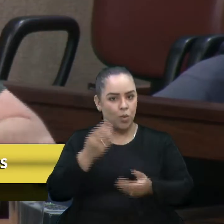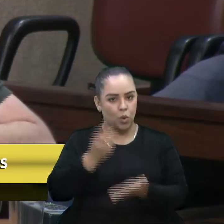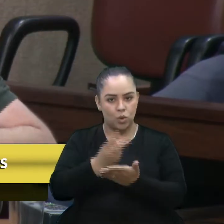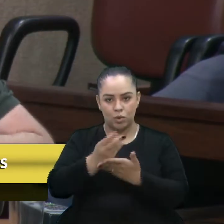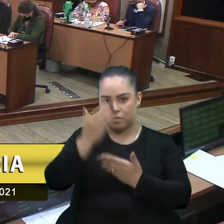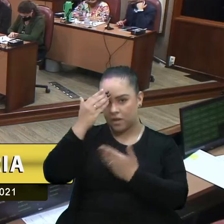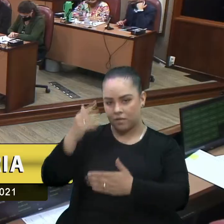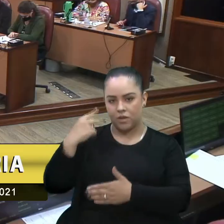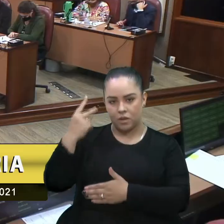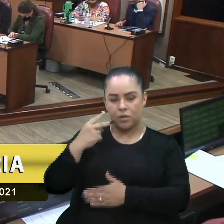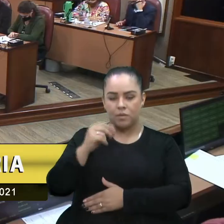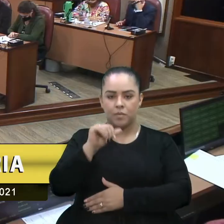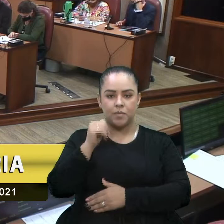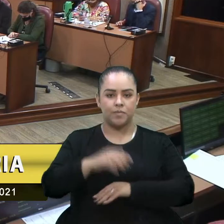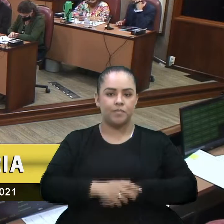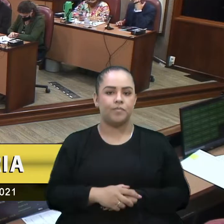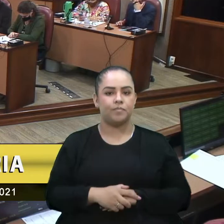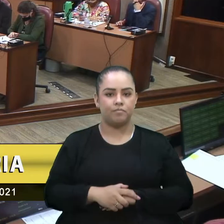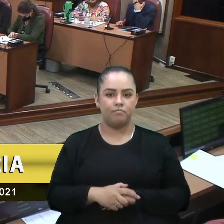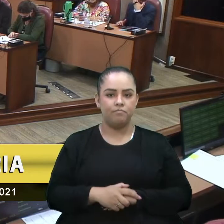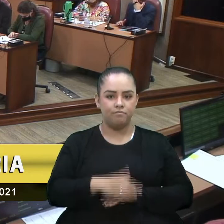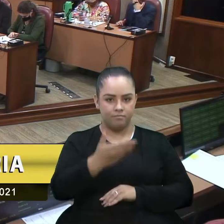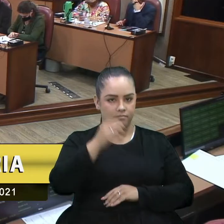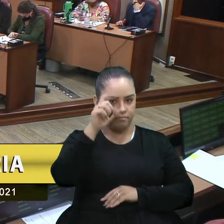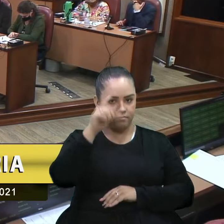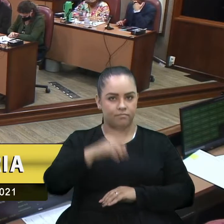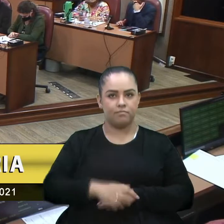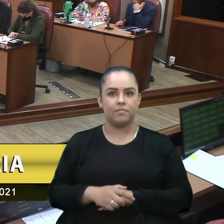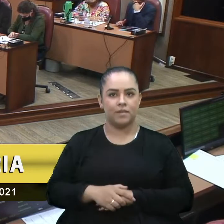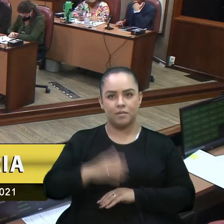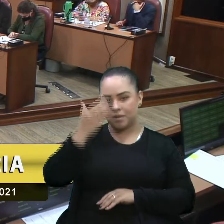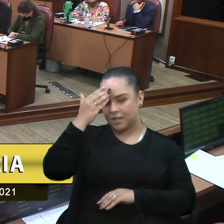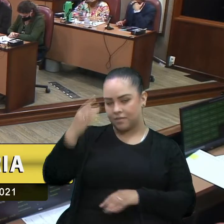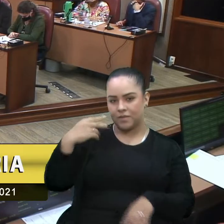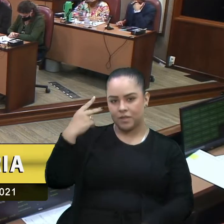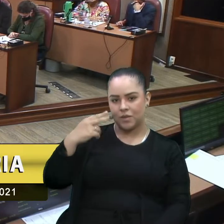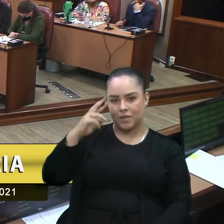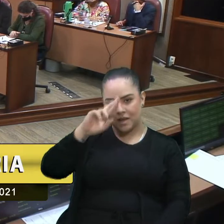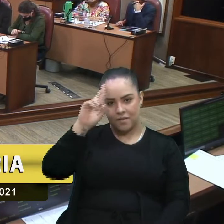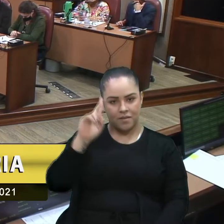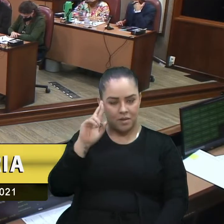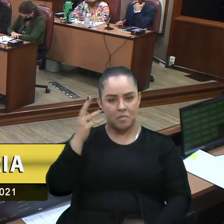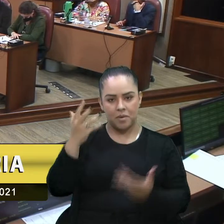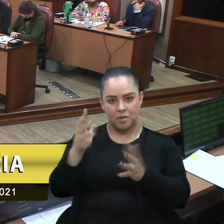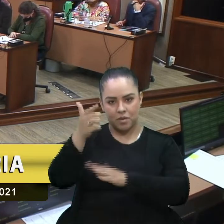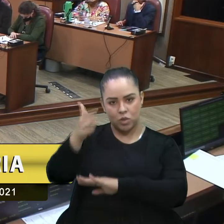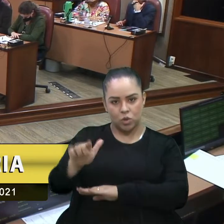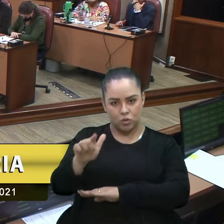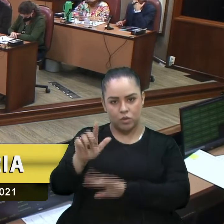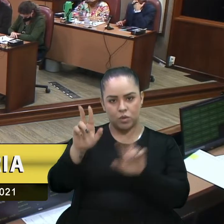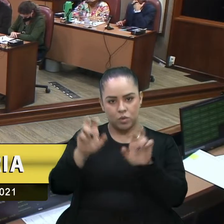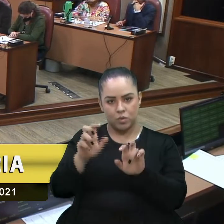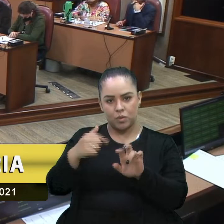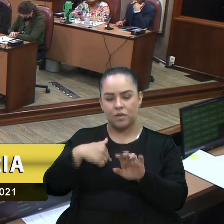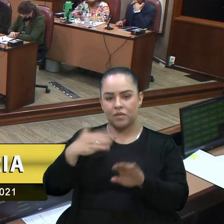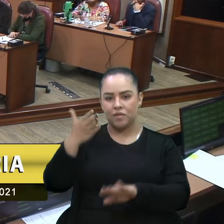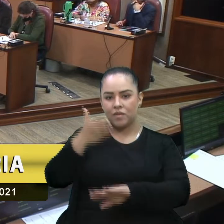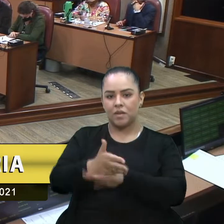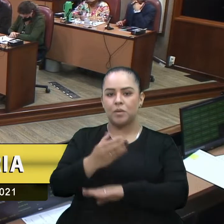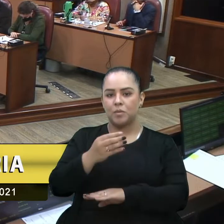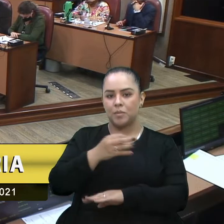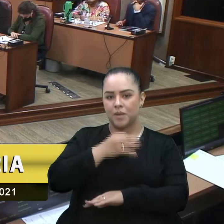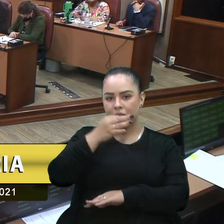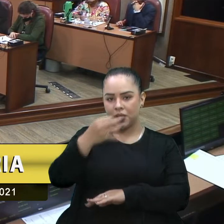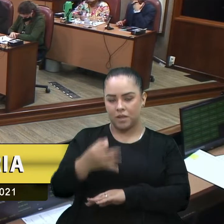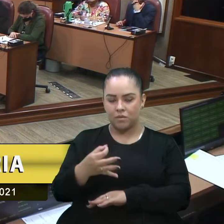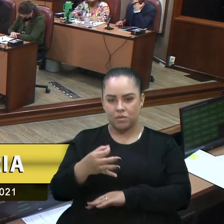vereador Rafael. Obrigado, sua parte, vereador Scalco. Obrigado, vereador Rafael, parabéns pelo tema novamente. Eu trouxe a essa casa uma sugestão